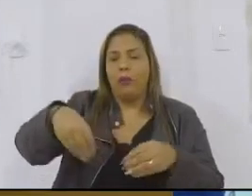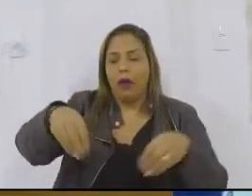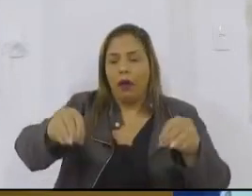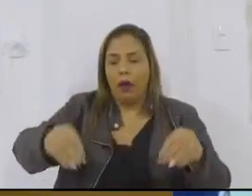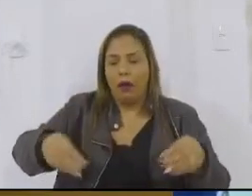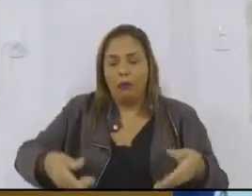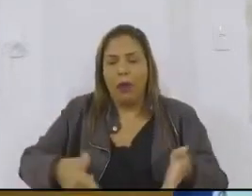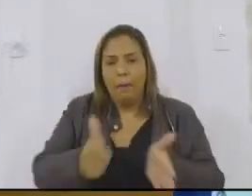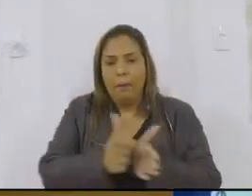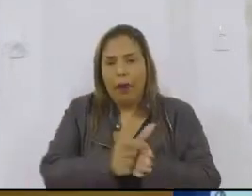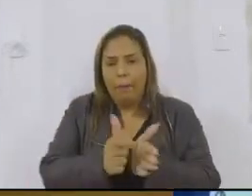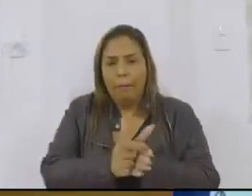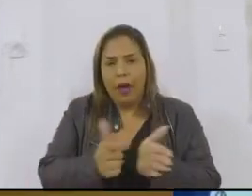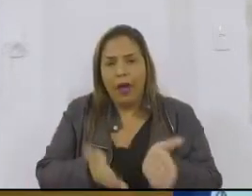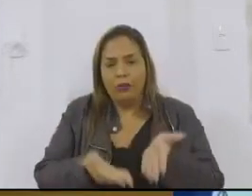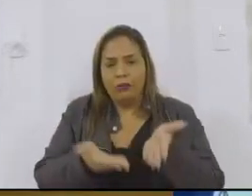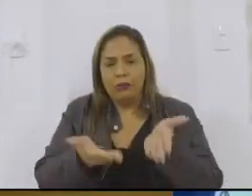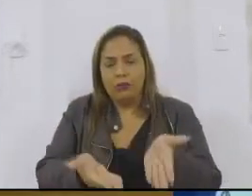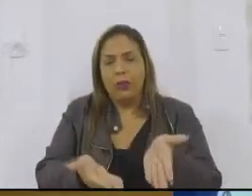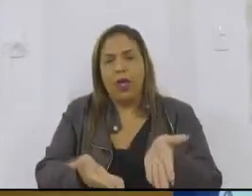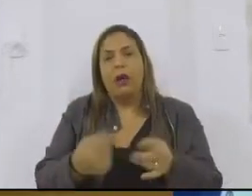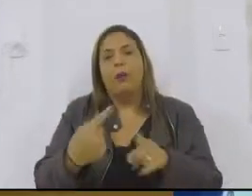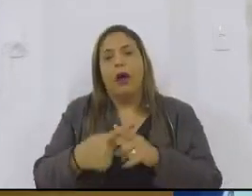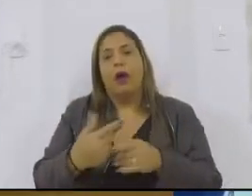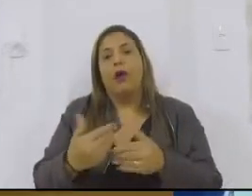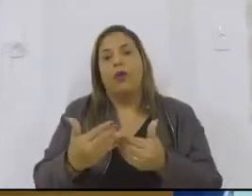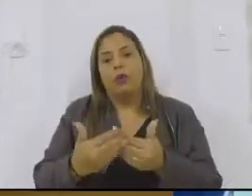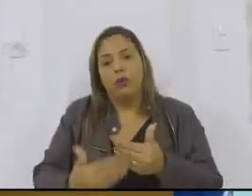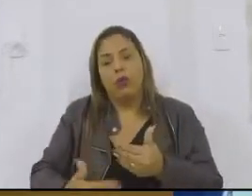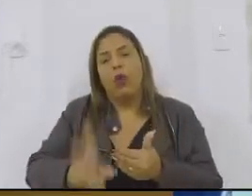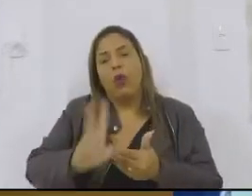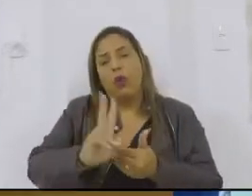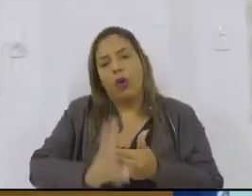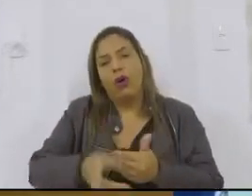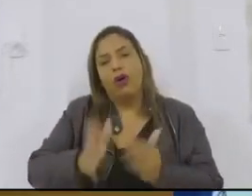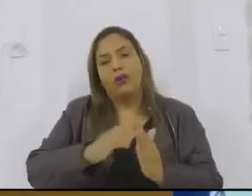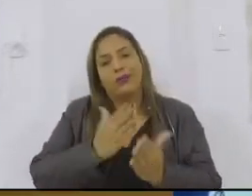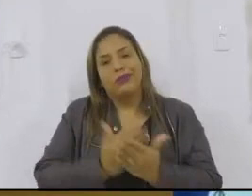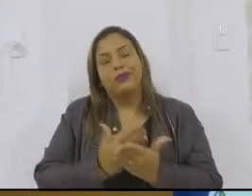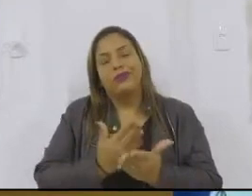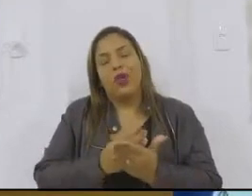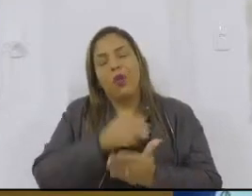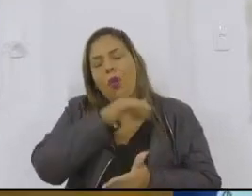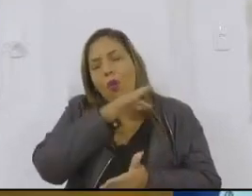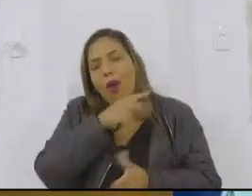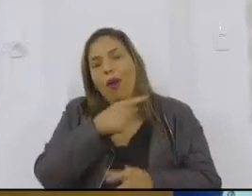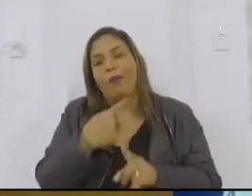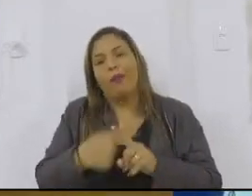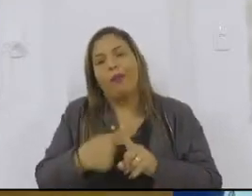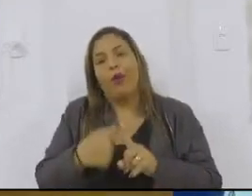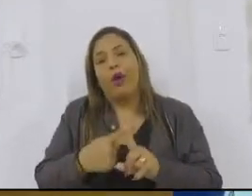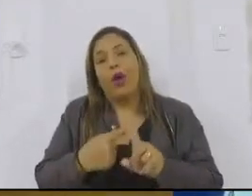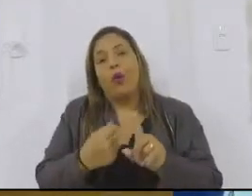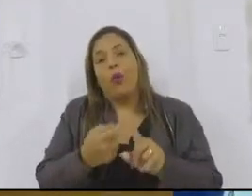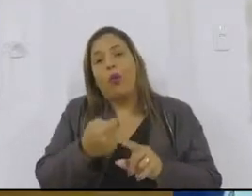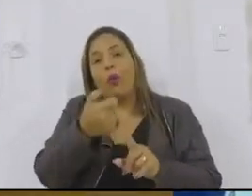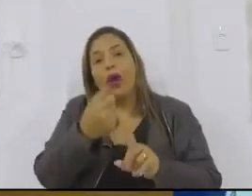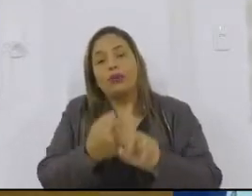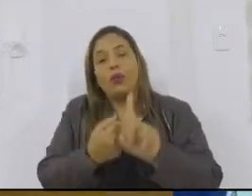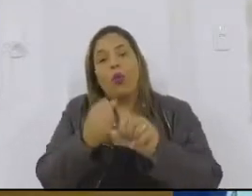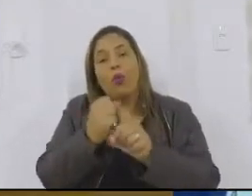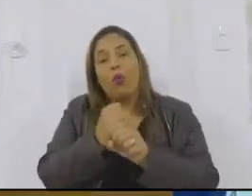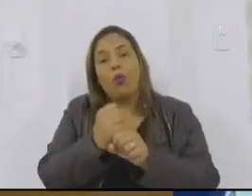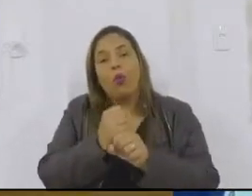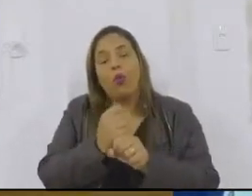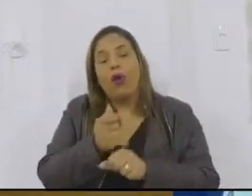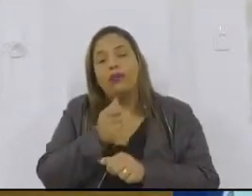APNPs, para dar andamento aos seus estudos, e o que isso foi muito ruim para os nossos alunos. E agora, na